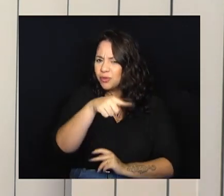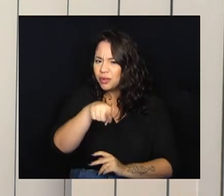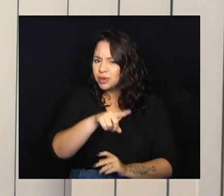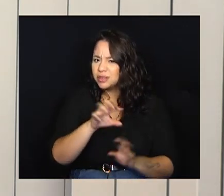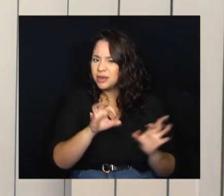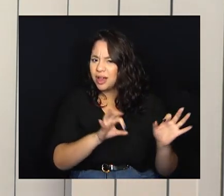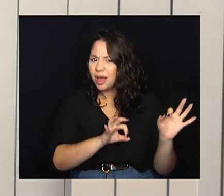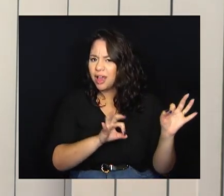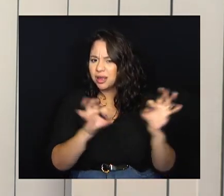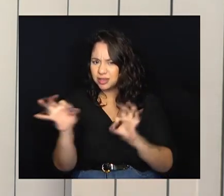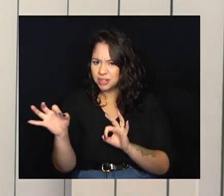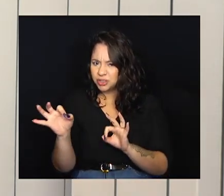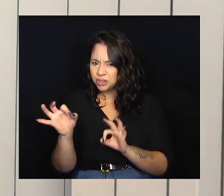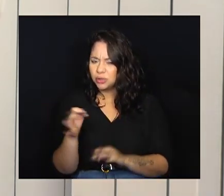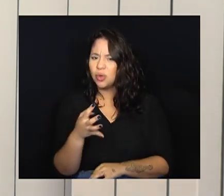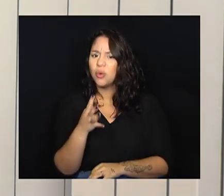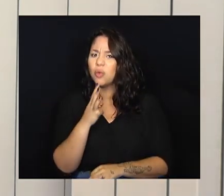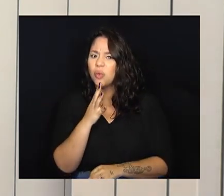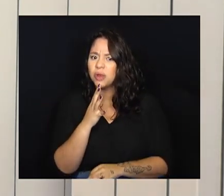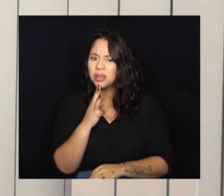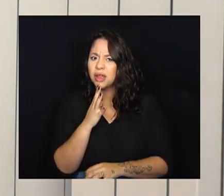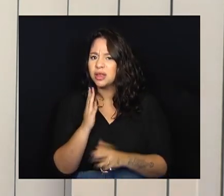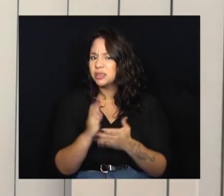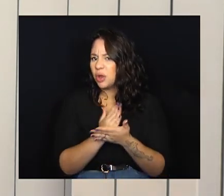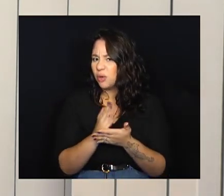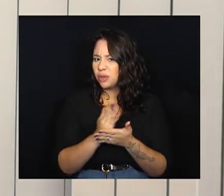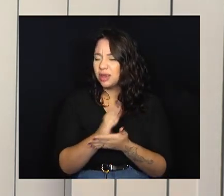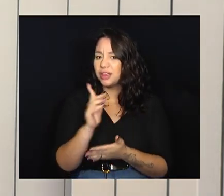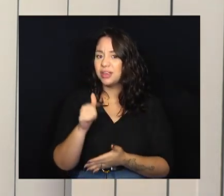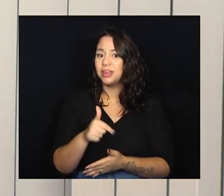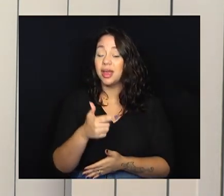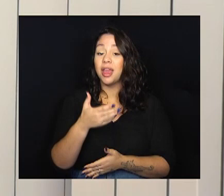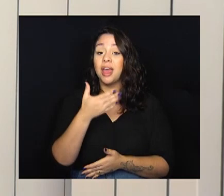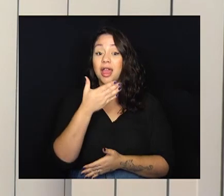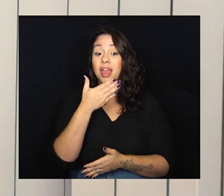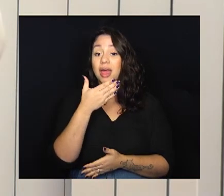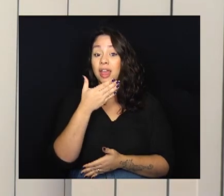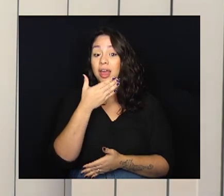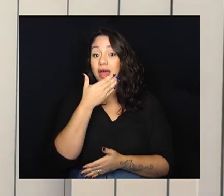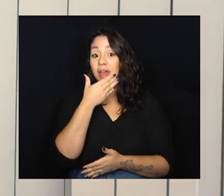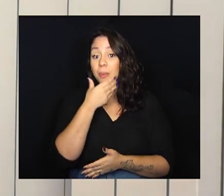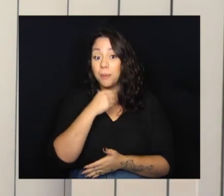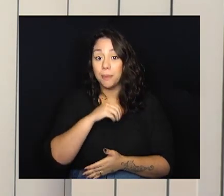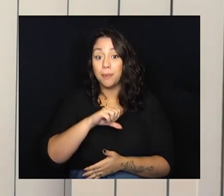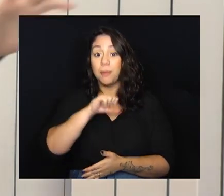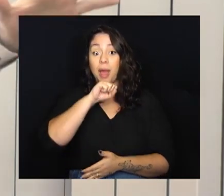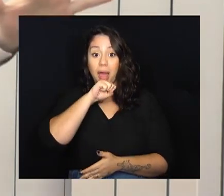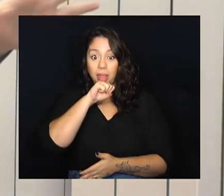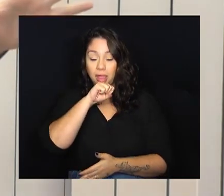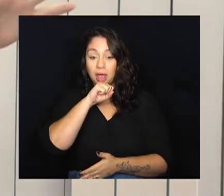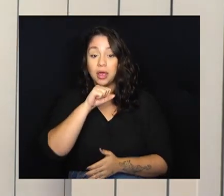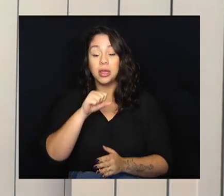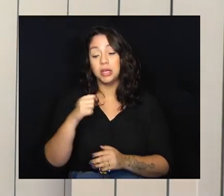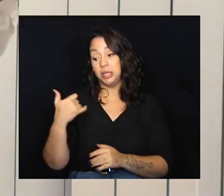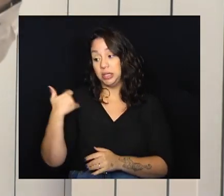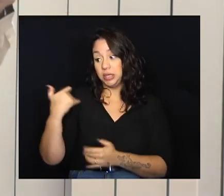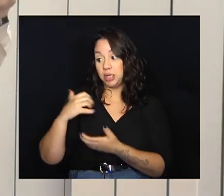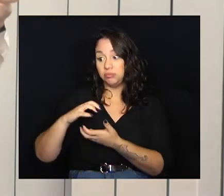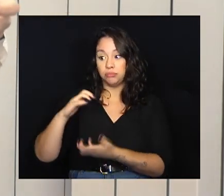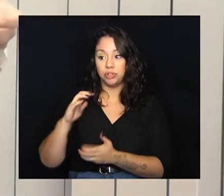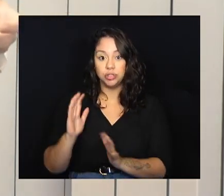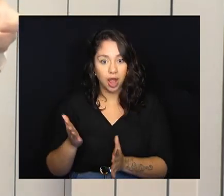nos acompanhando conhece alguém que se tornou o pai em idade considerada tardia bom nós temos